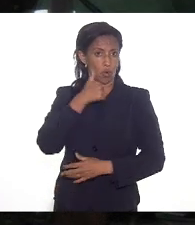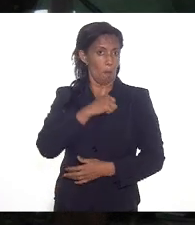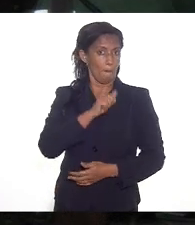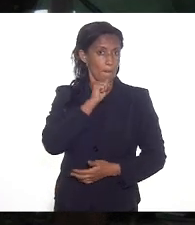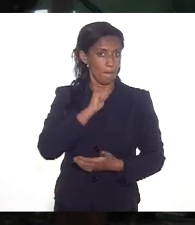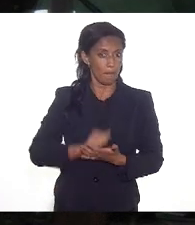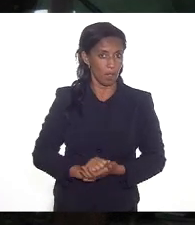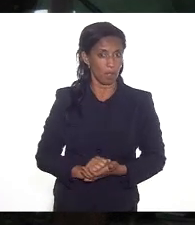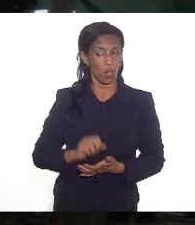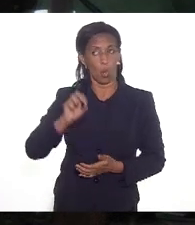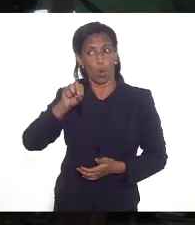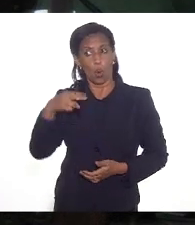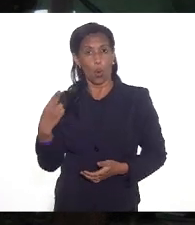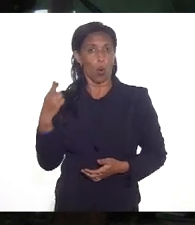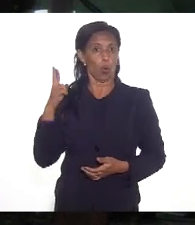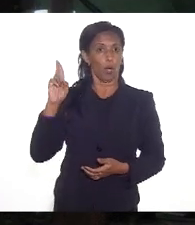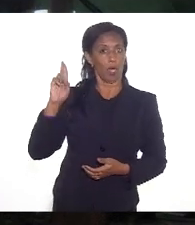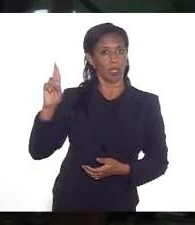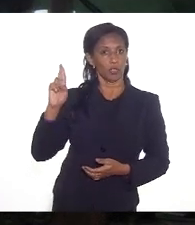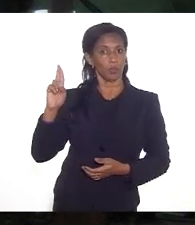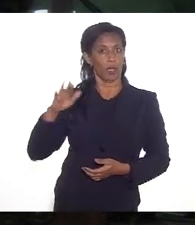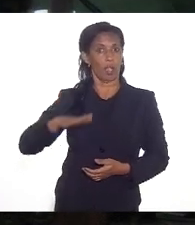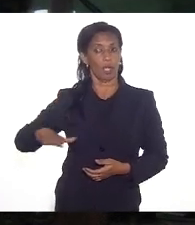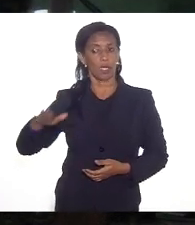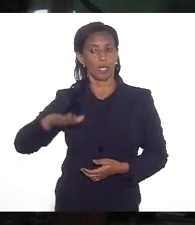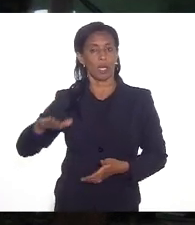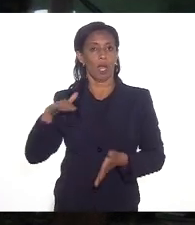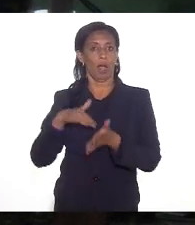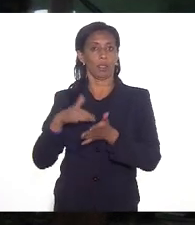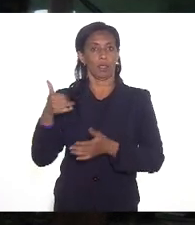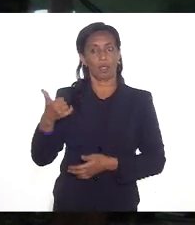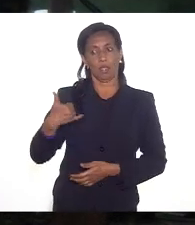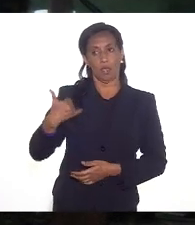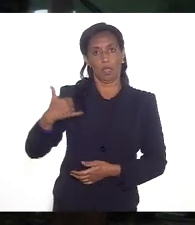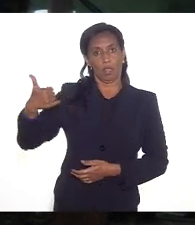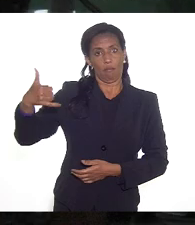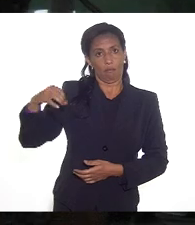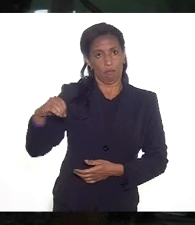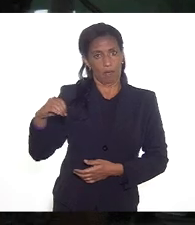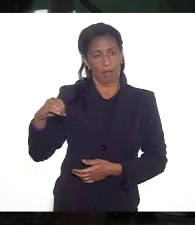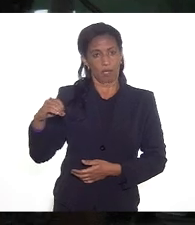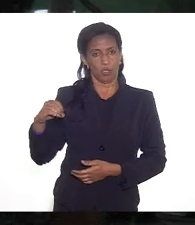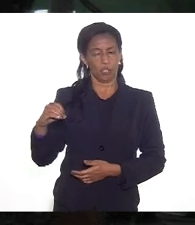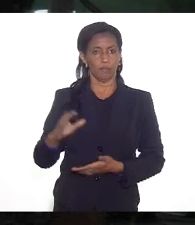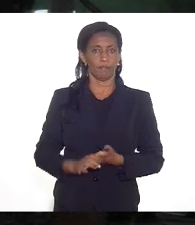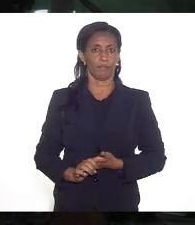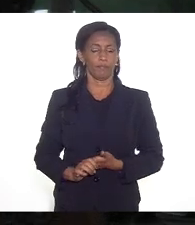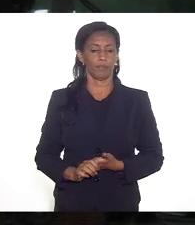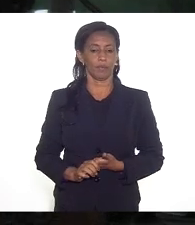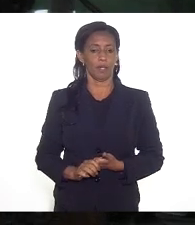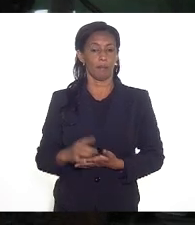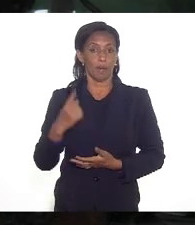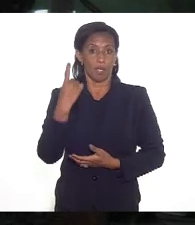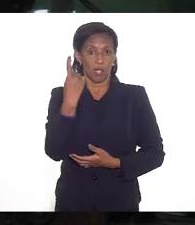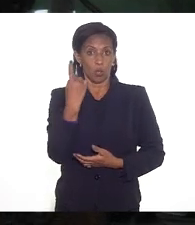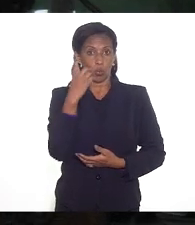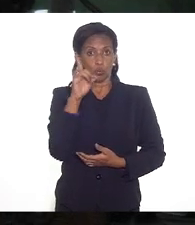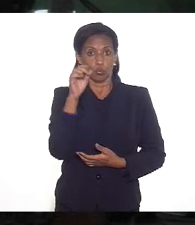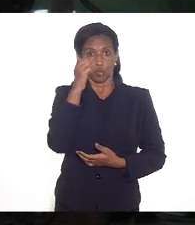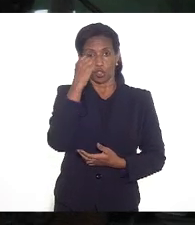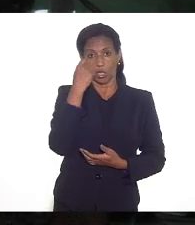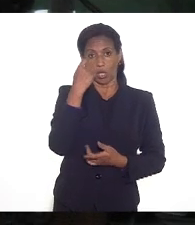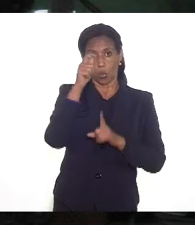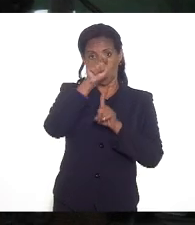mães ou responsáveis legais por crianças com até 10 anos o incompleto para que uma vez por mês